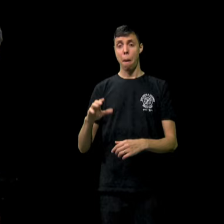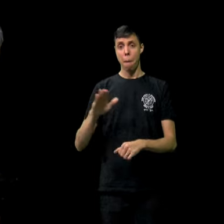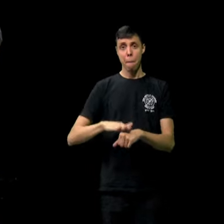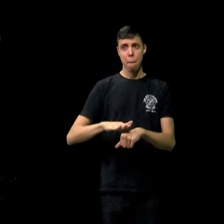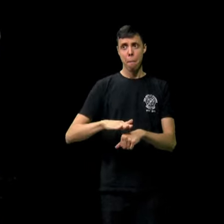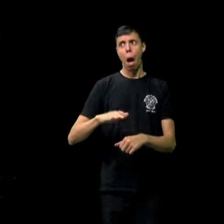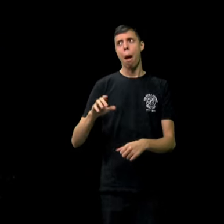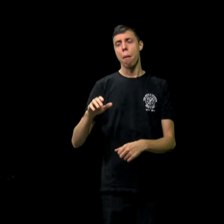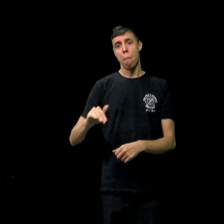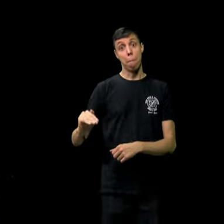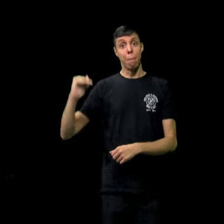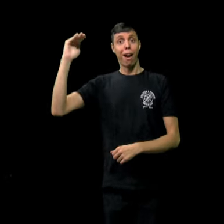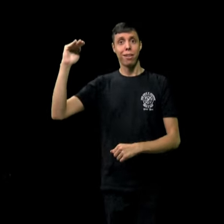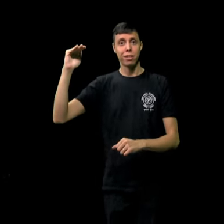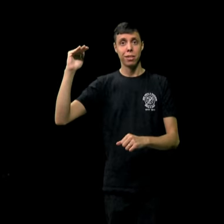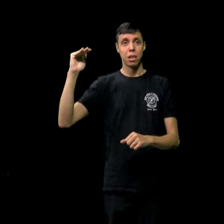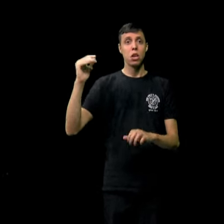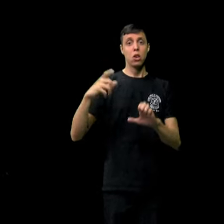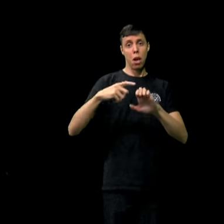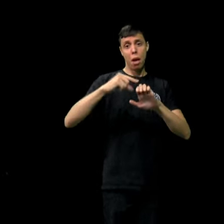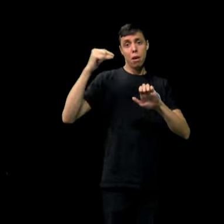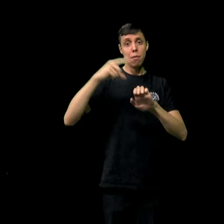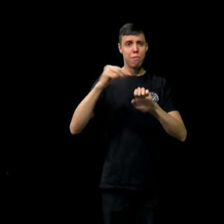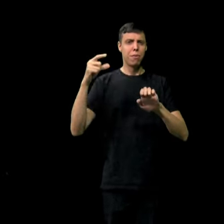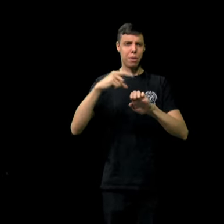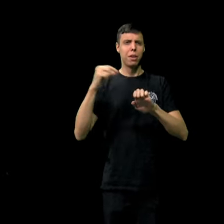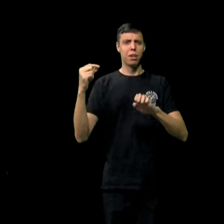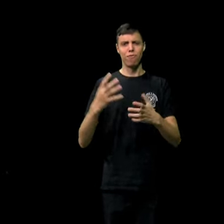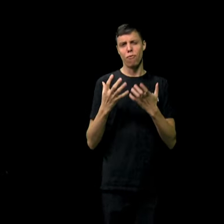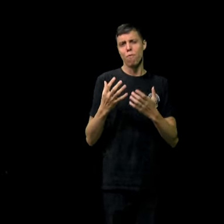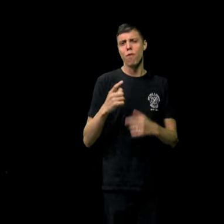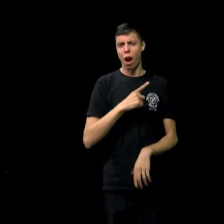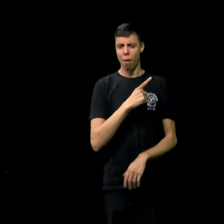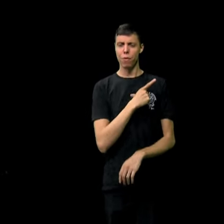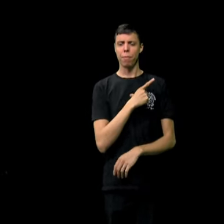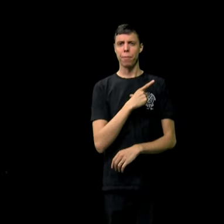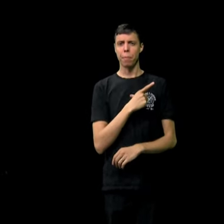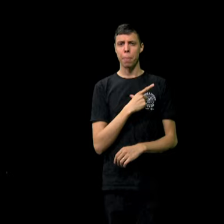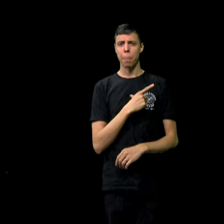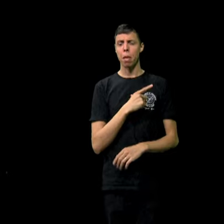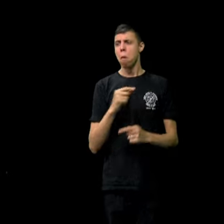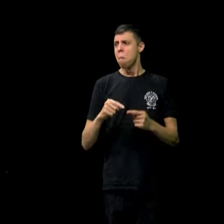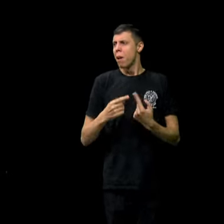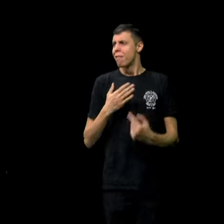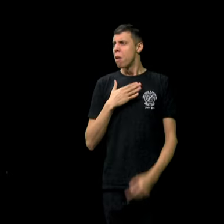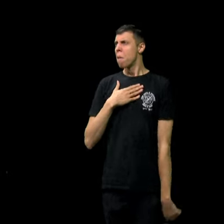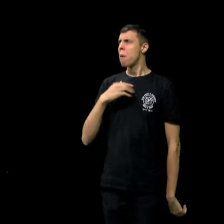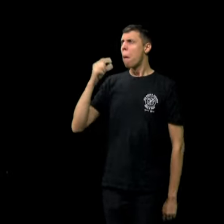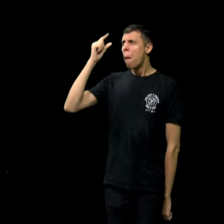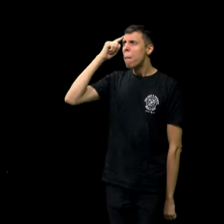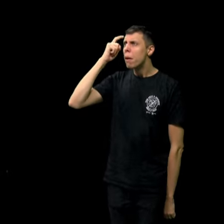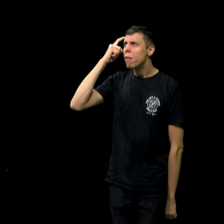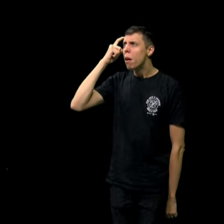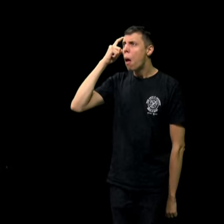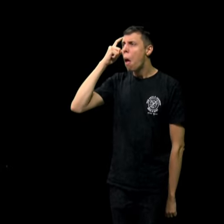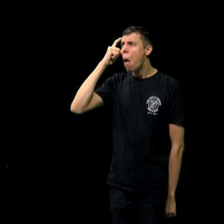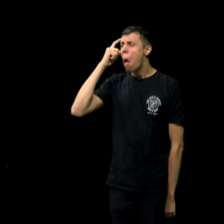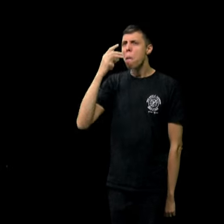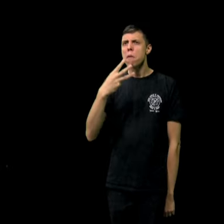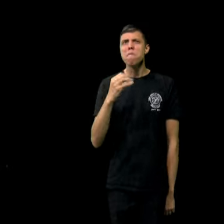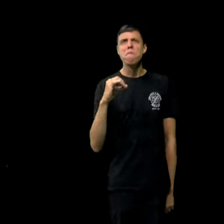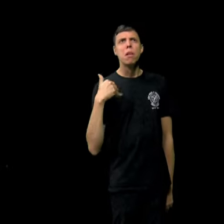Não é que seja impossível, mas tem outras coisas. Mas na minha cabeça eu não consigo que uma pessoa menos de 30 anos esteja trabalhando para